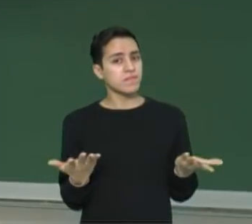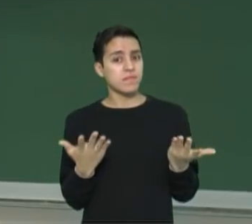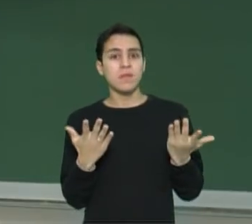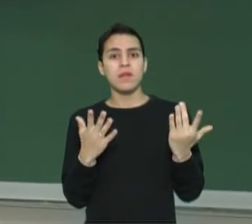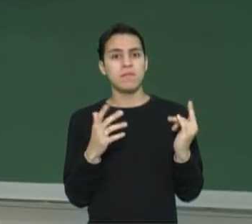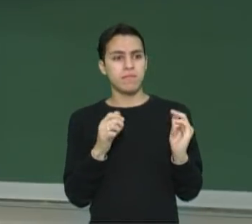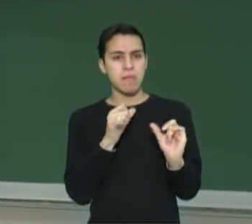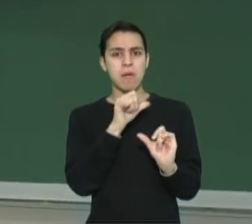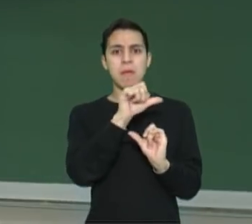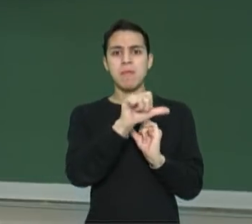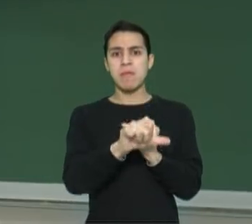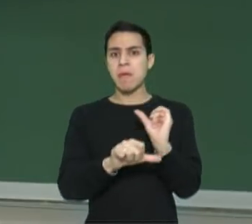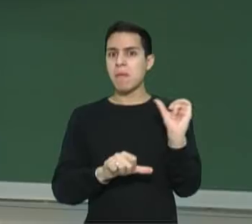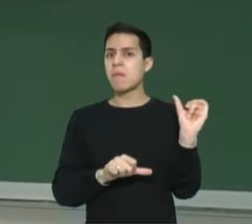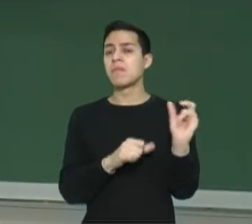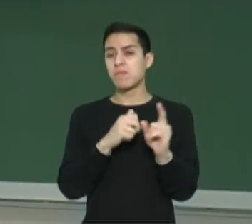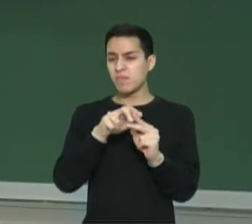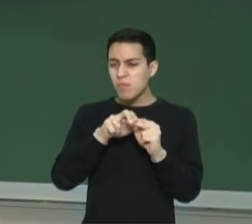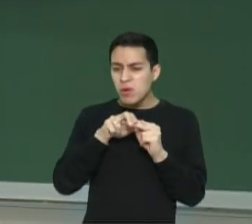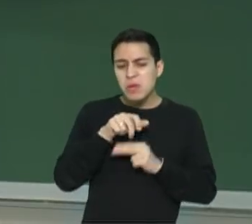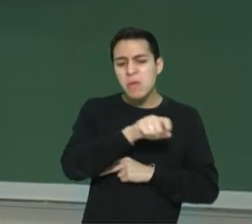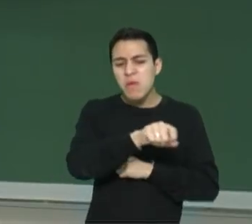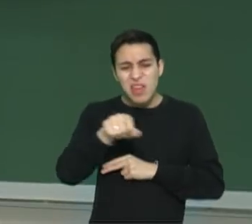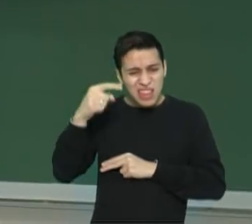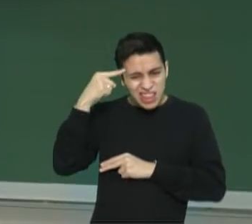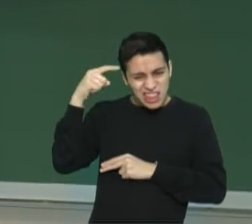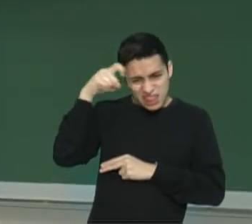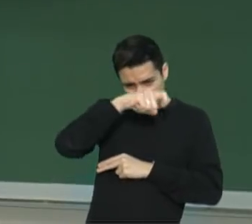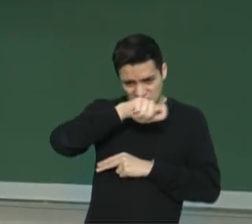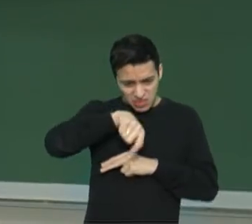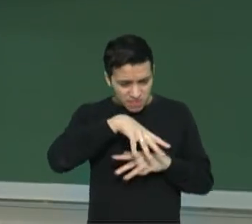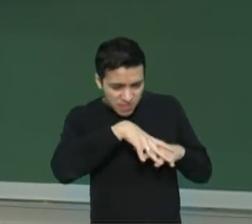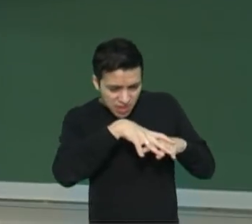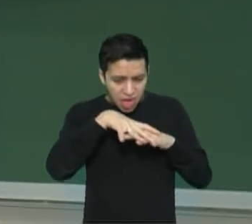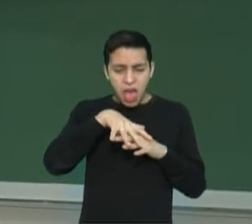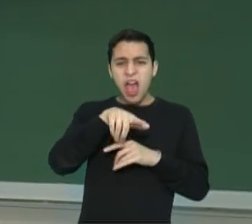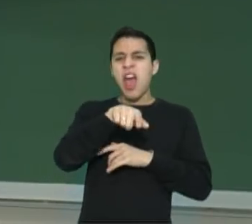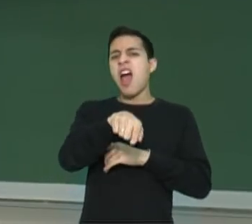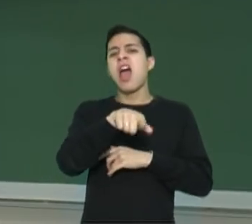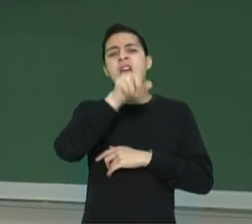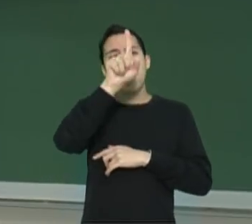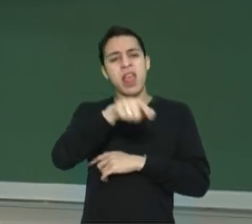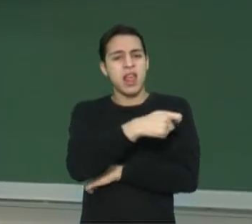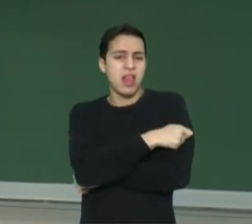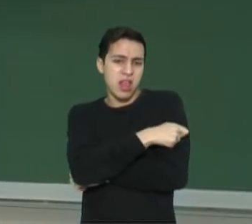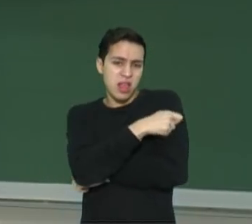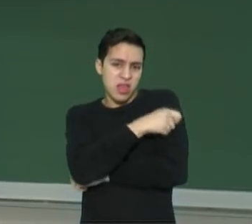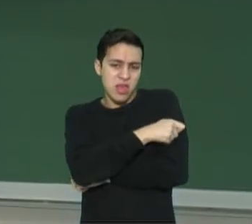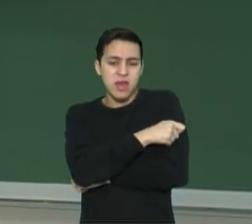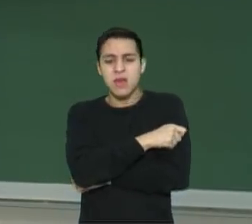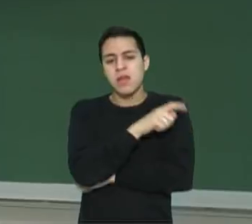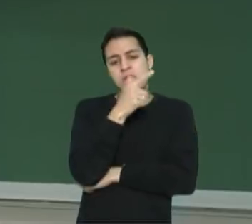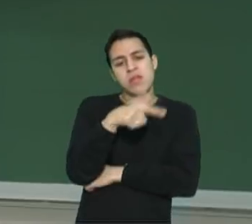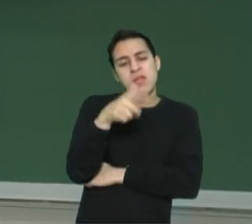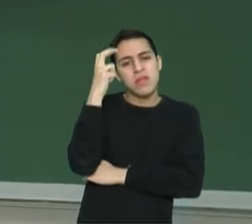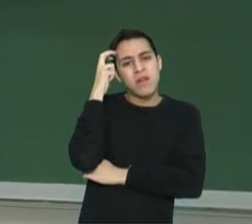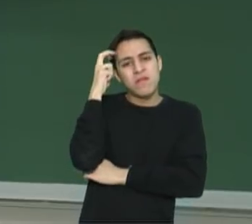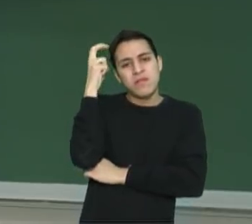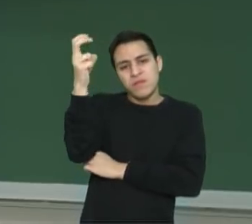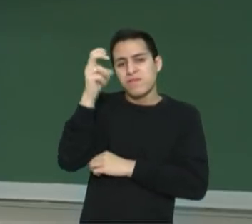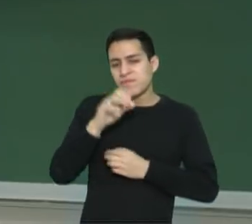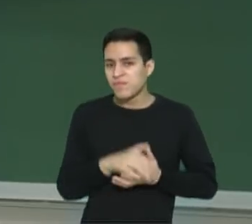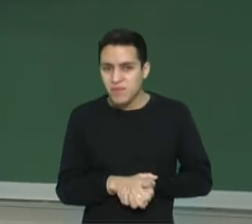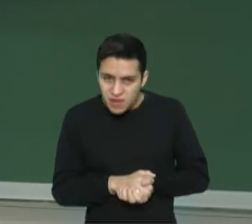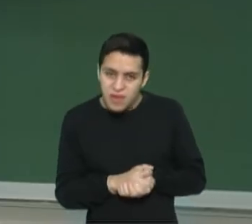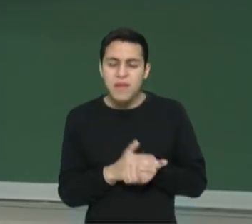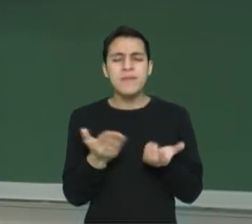isso, alunos que tinham uma dificuldade com raciocínio lógico eram considerados alunos aí desprovidos de inteligência,